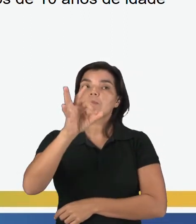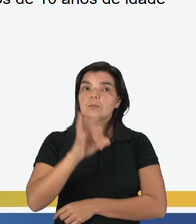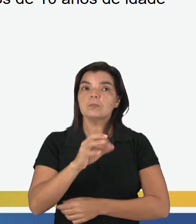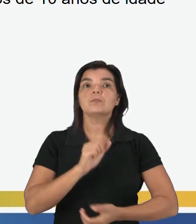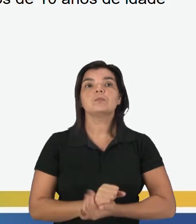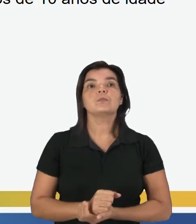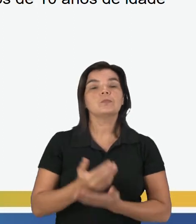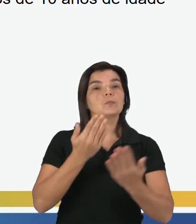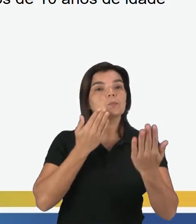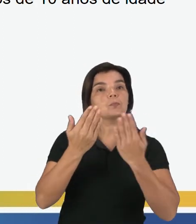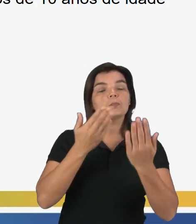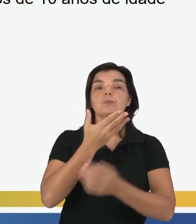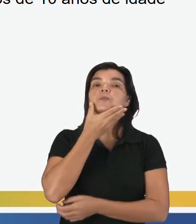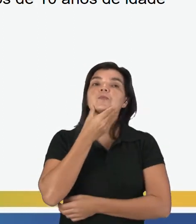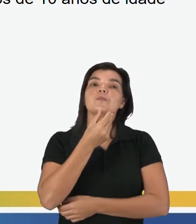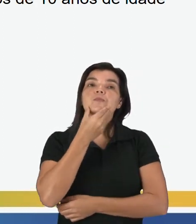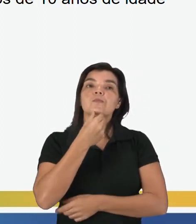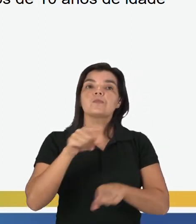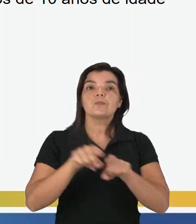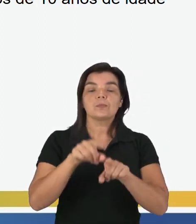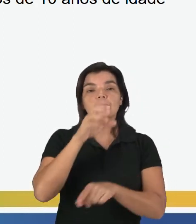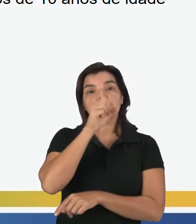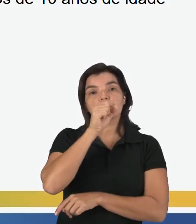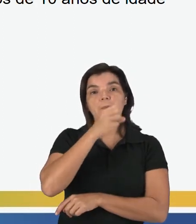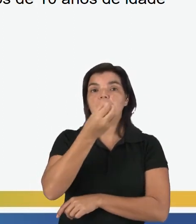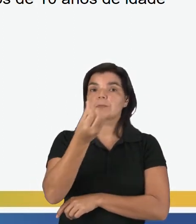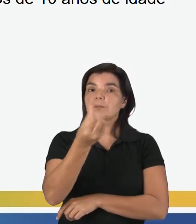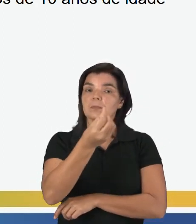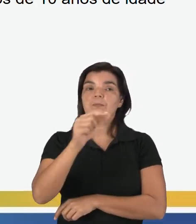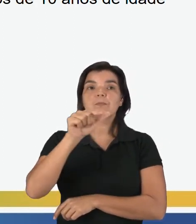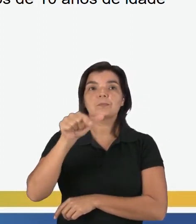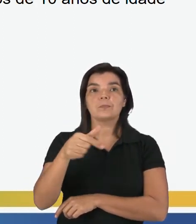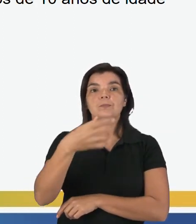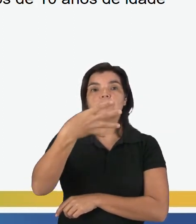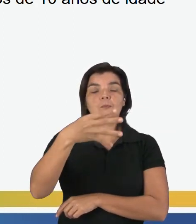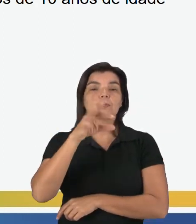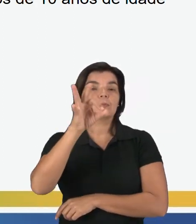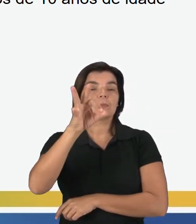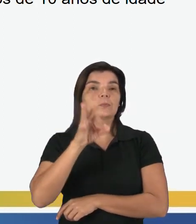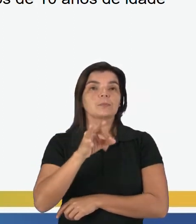33,6%, se comparado com os homens de laranja aí do lado,